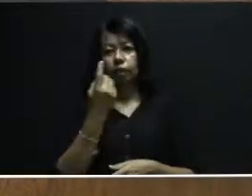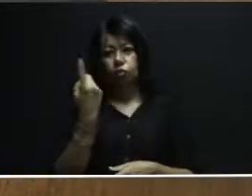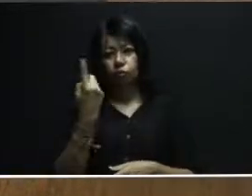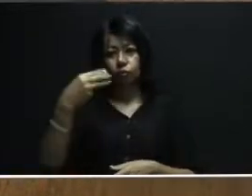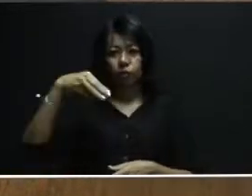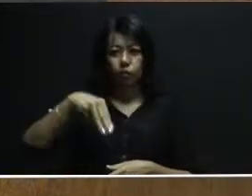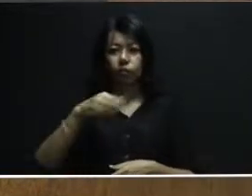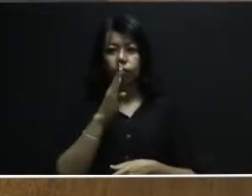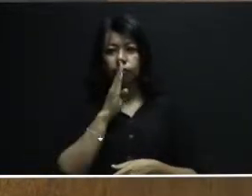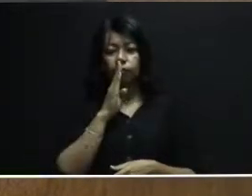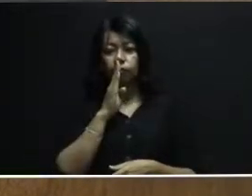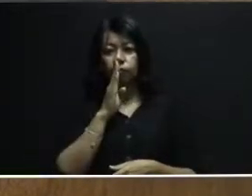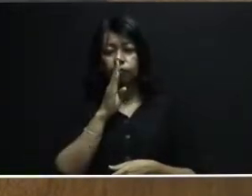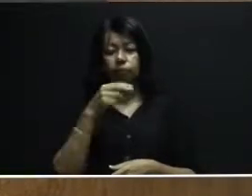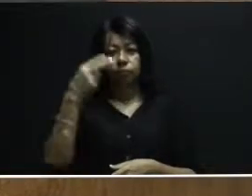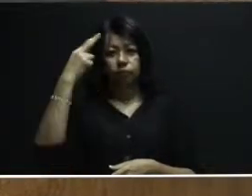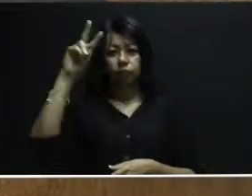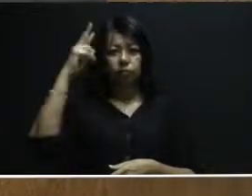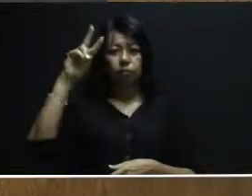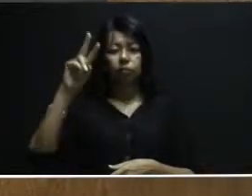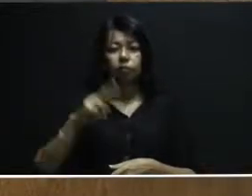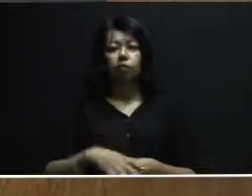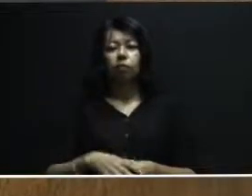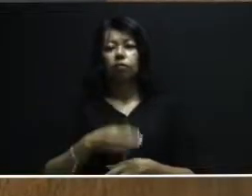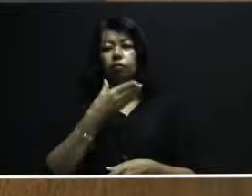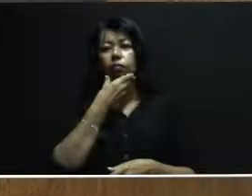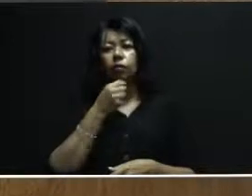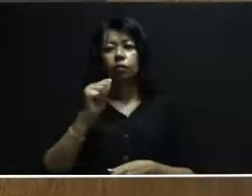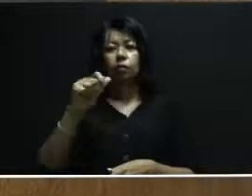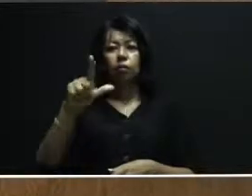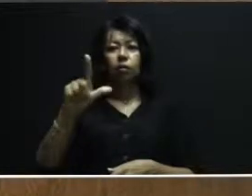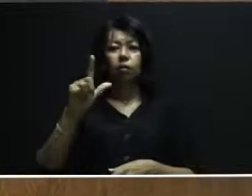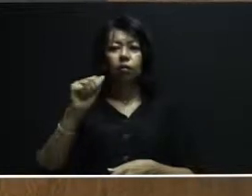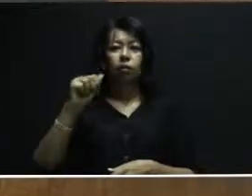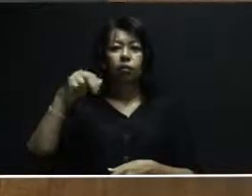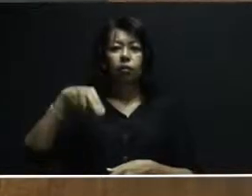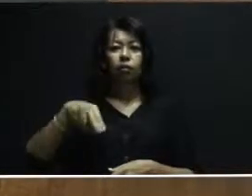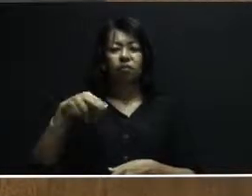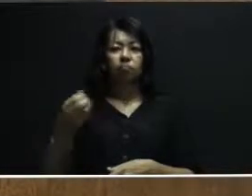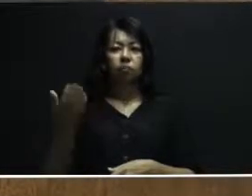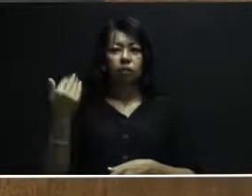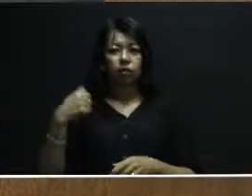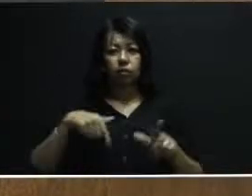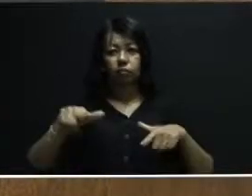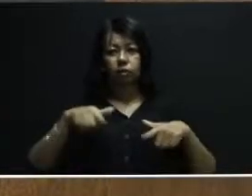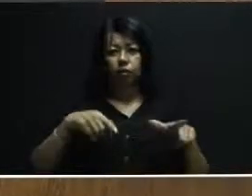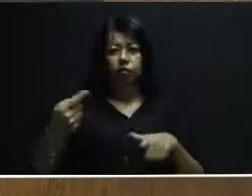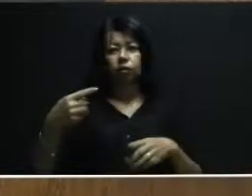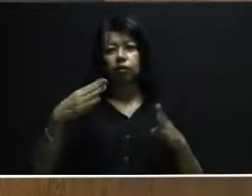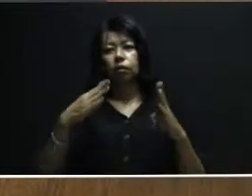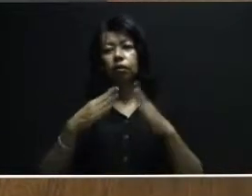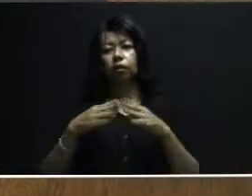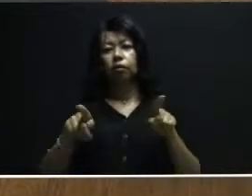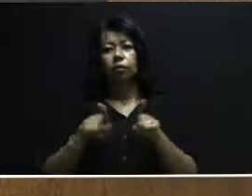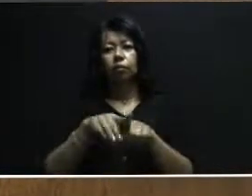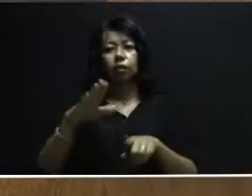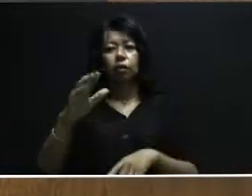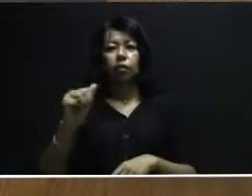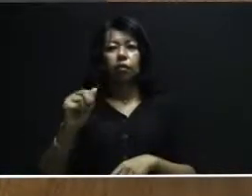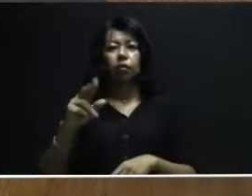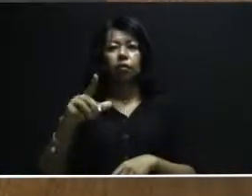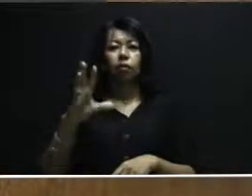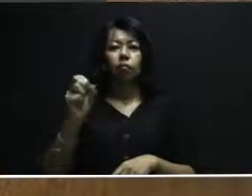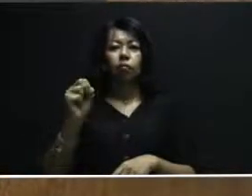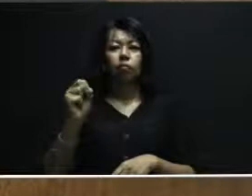de silêncio em memória do senhor Alain Mendonça da Rocha, ex-funcionário desta casa, e do senhor Carlos